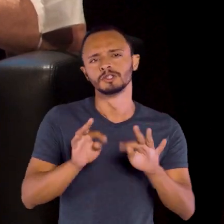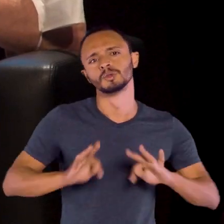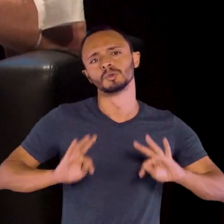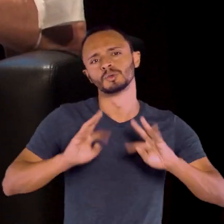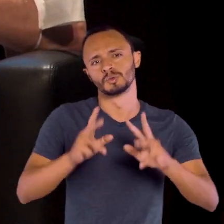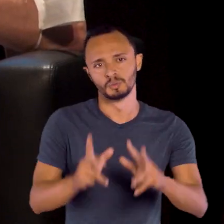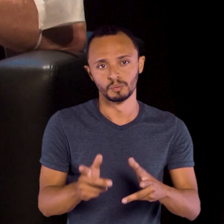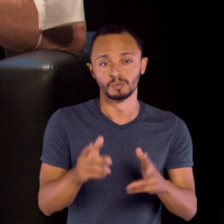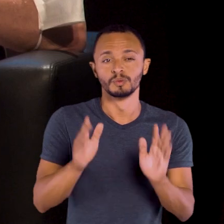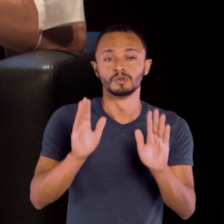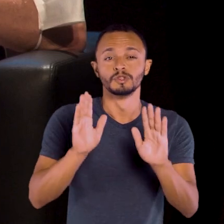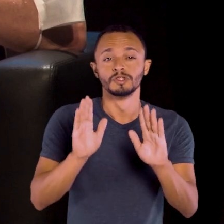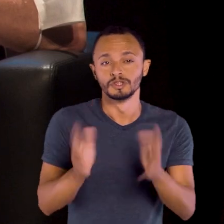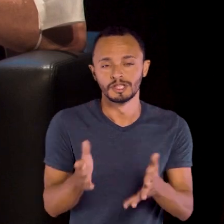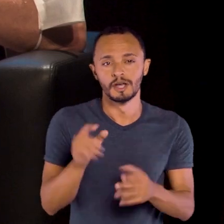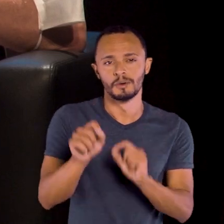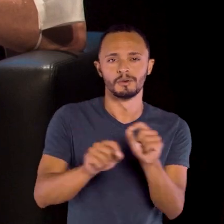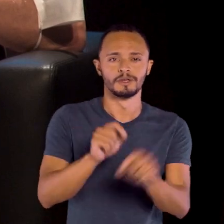vocês.